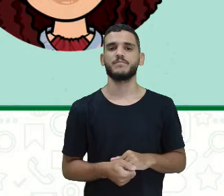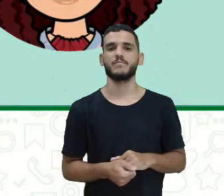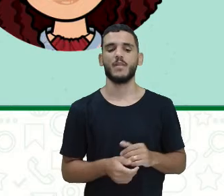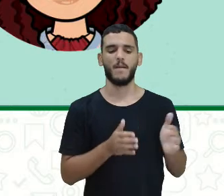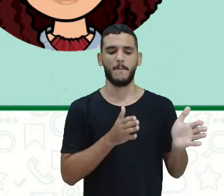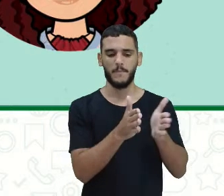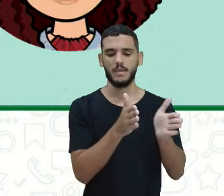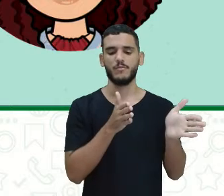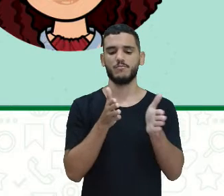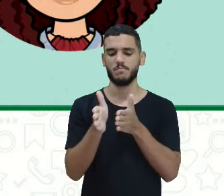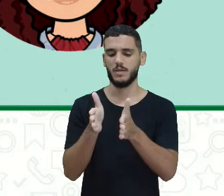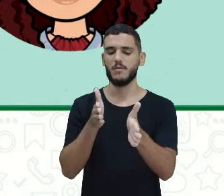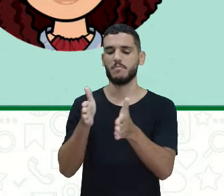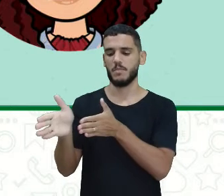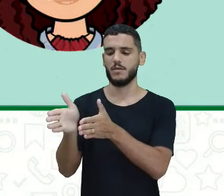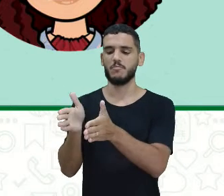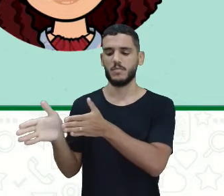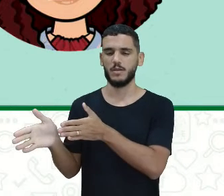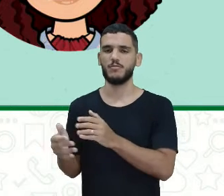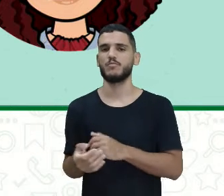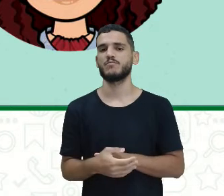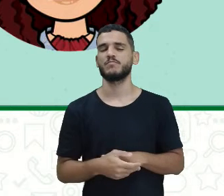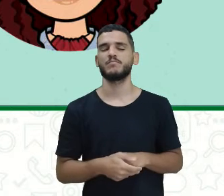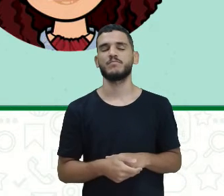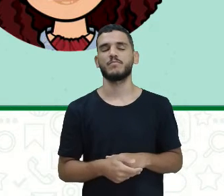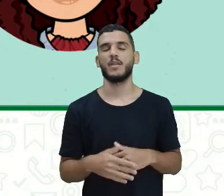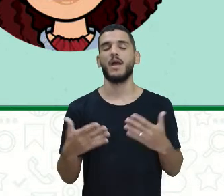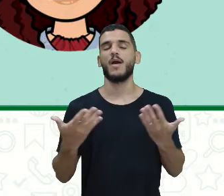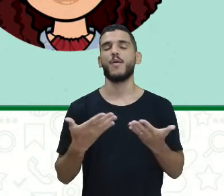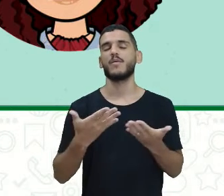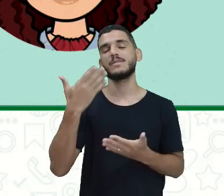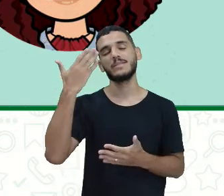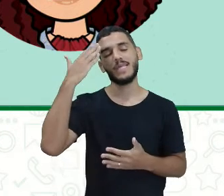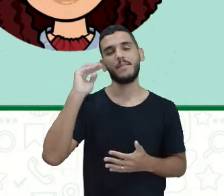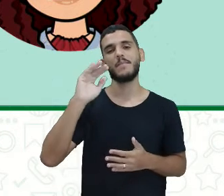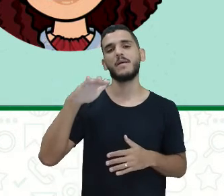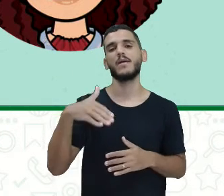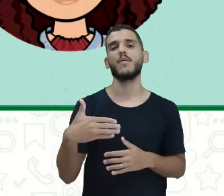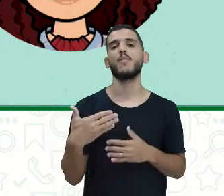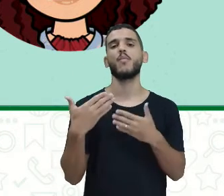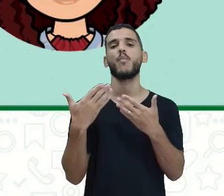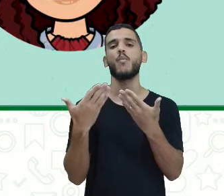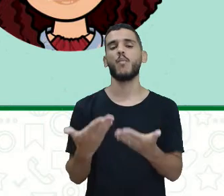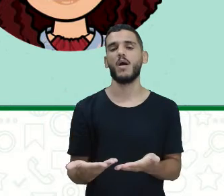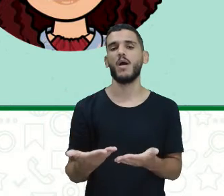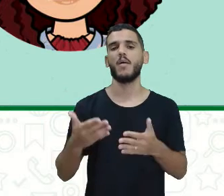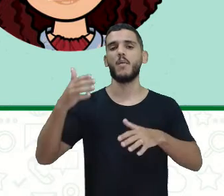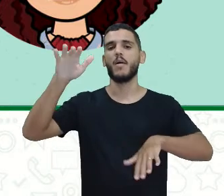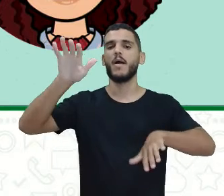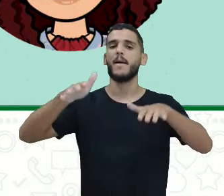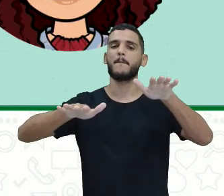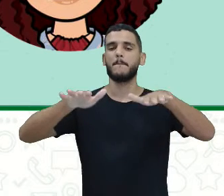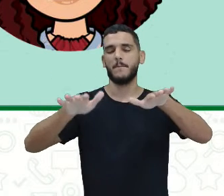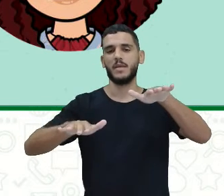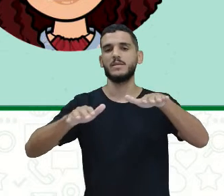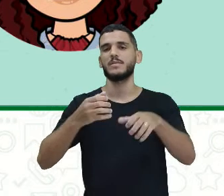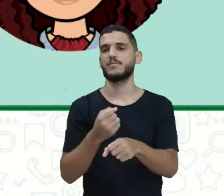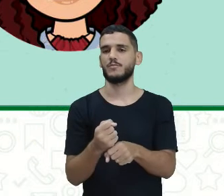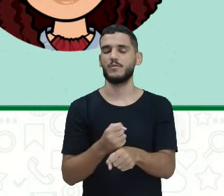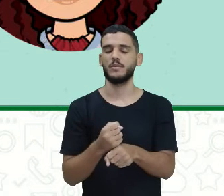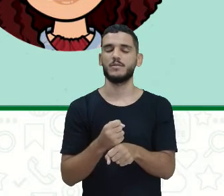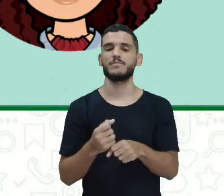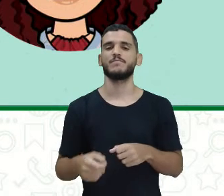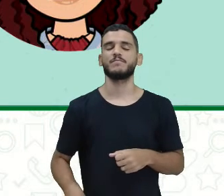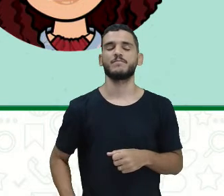a bimestre, tá certo? Mas ele quer saber qual é a média dele durante o ano, tá? E